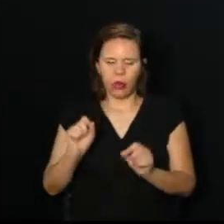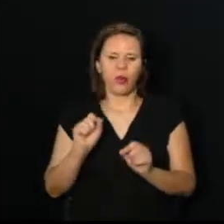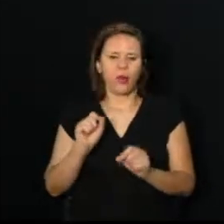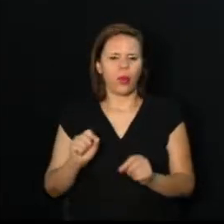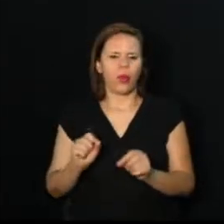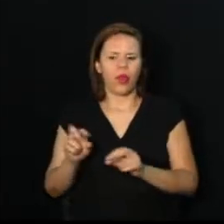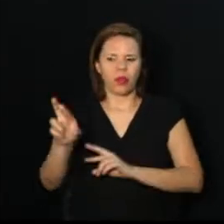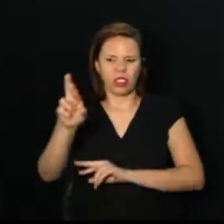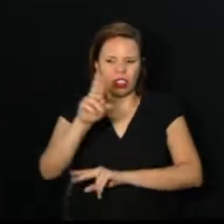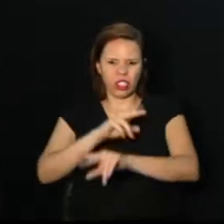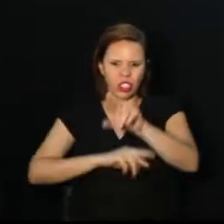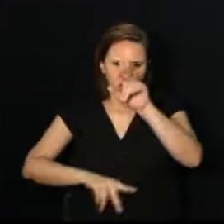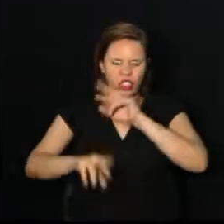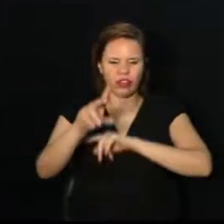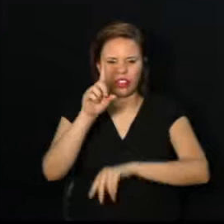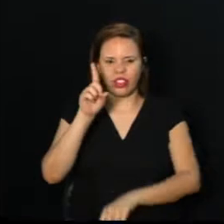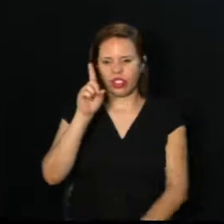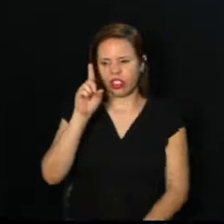disfunção. E uma